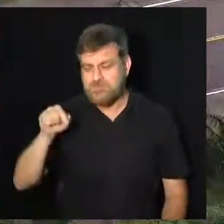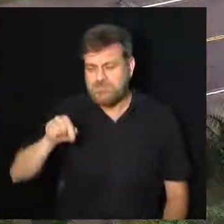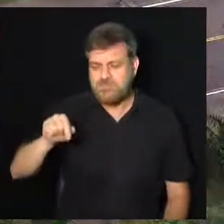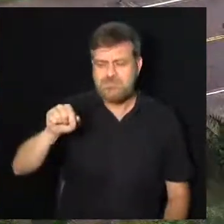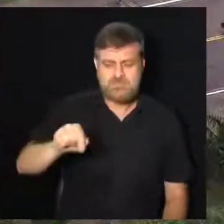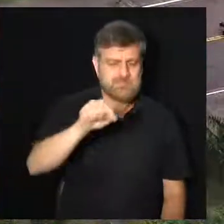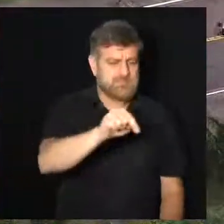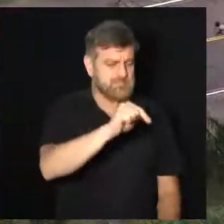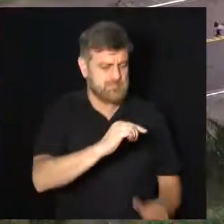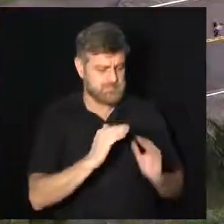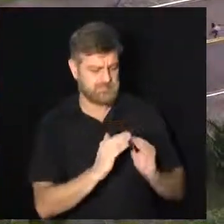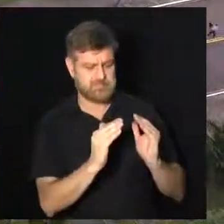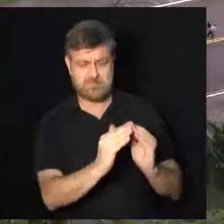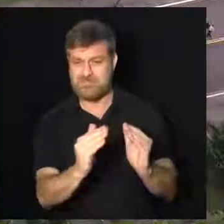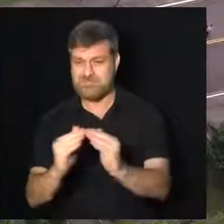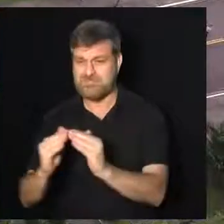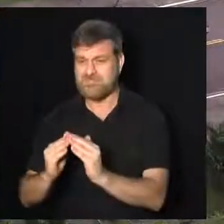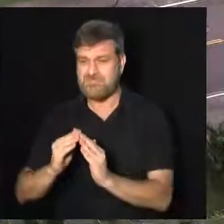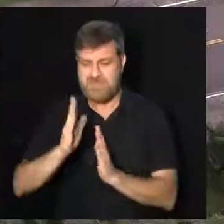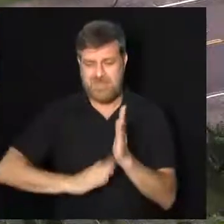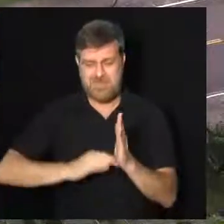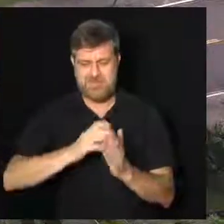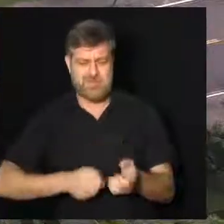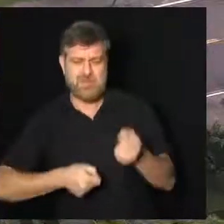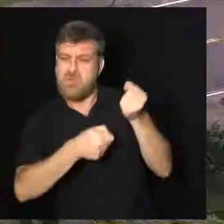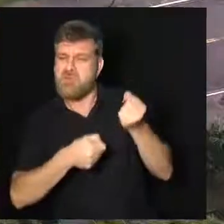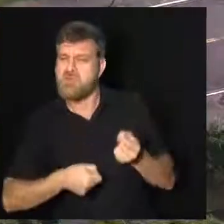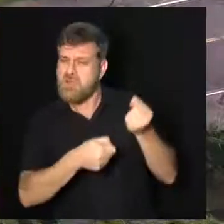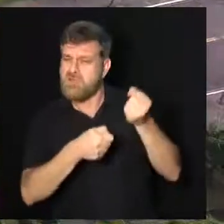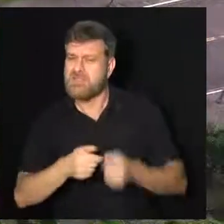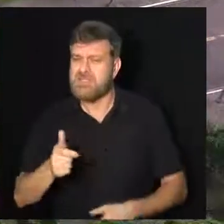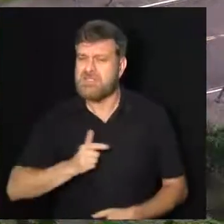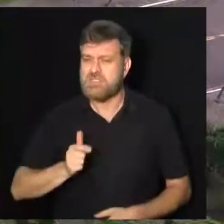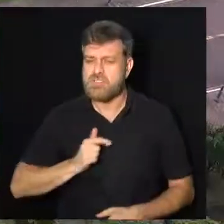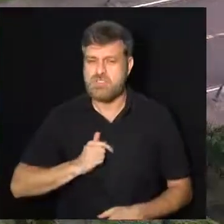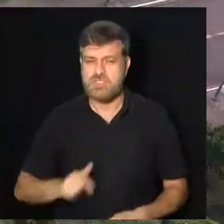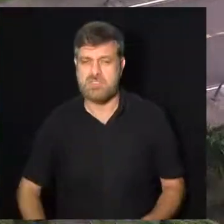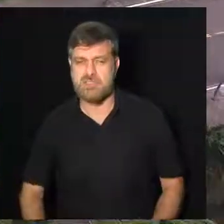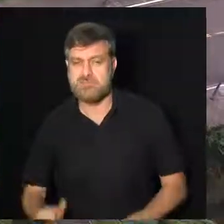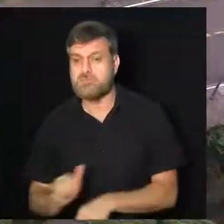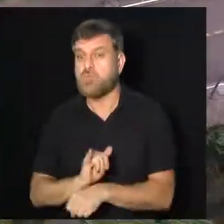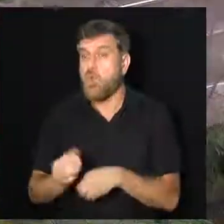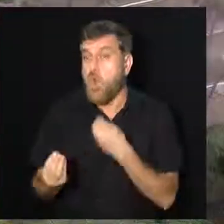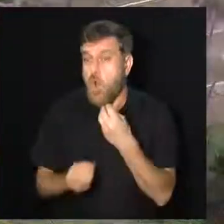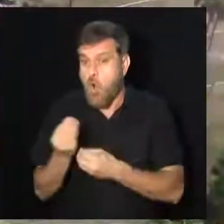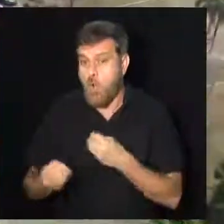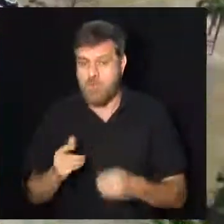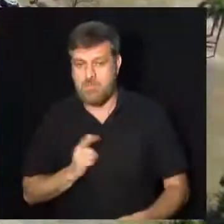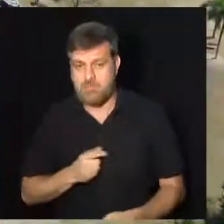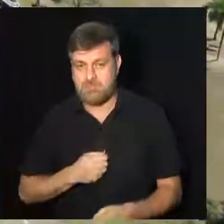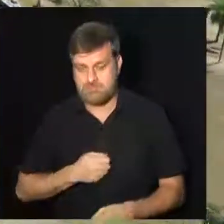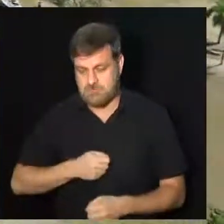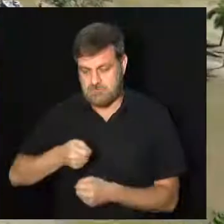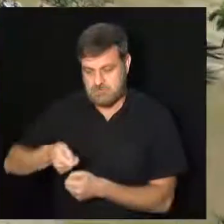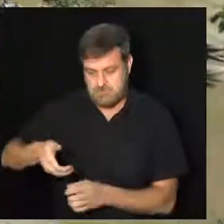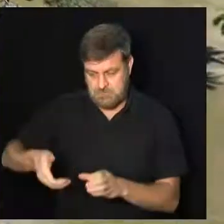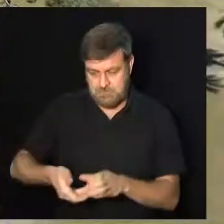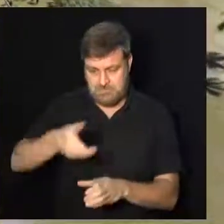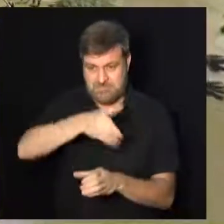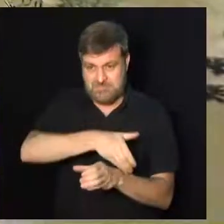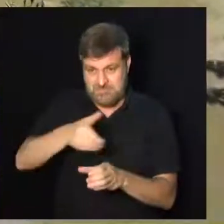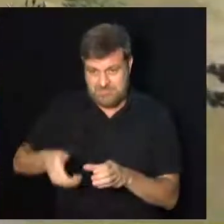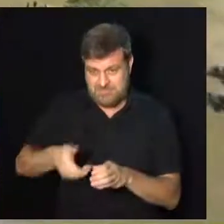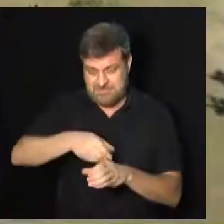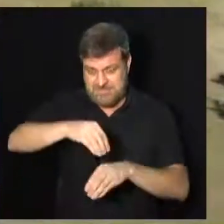eram... precisavam pintar essas casas. E os colonos usavam uma técnica que era usada no litoral. Fazia um buraco no chão,